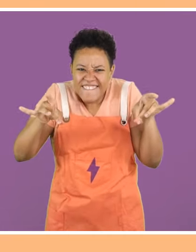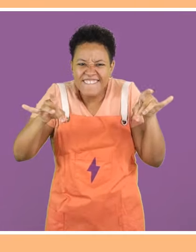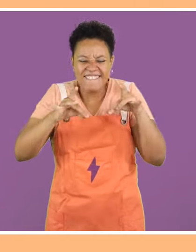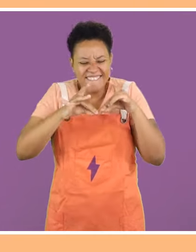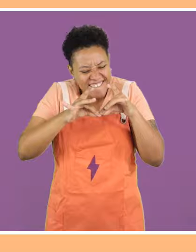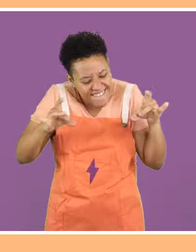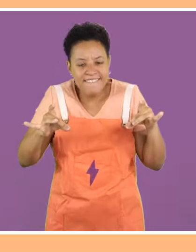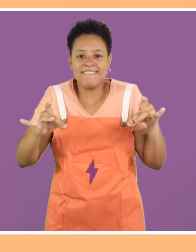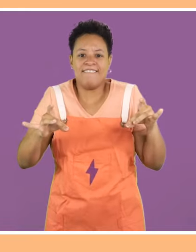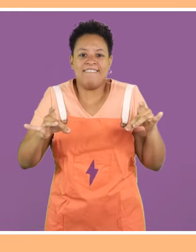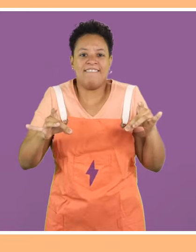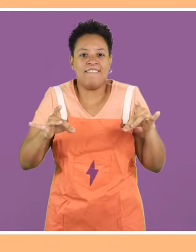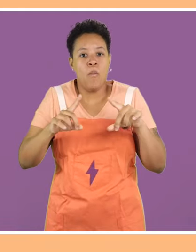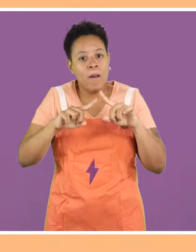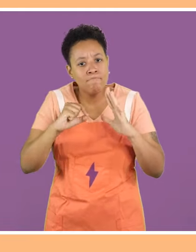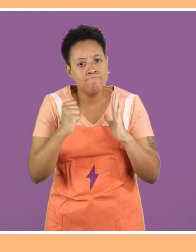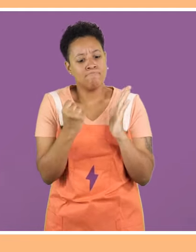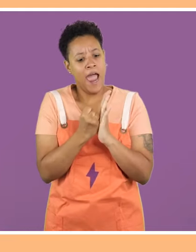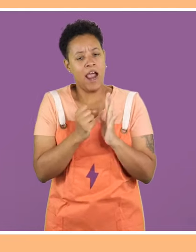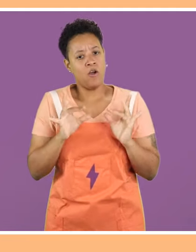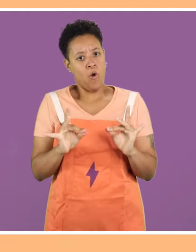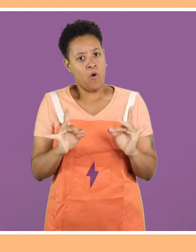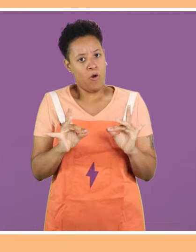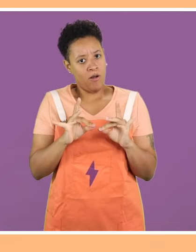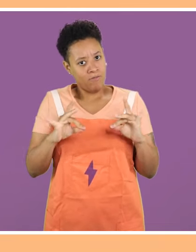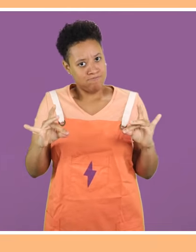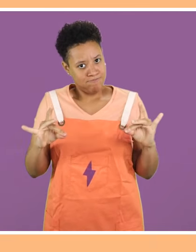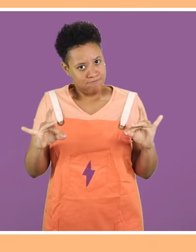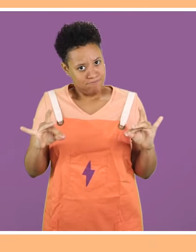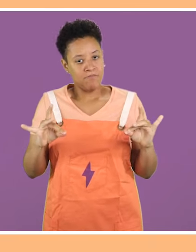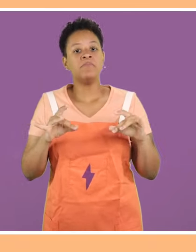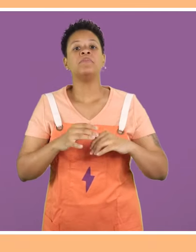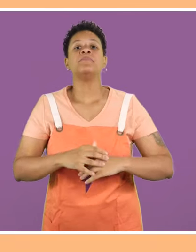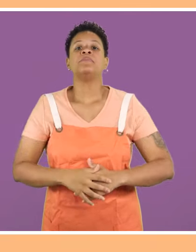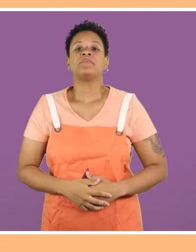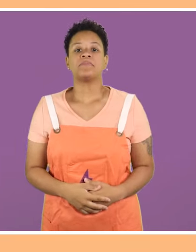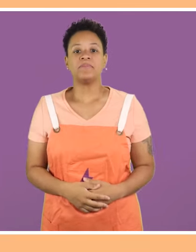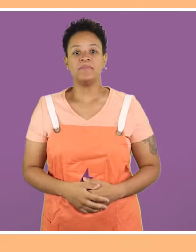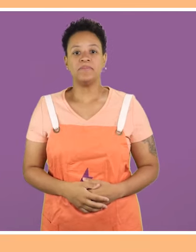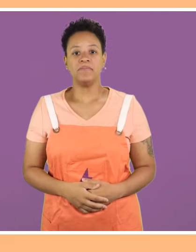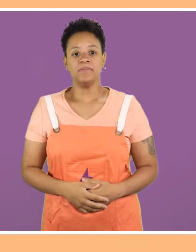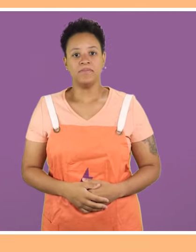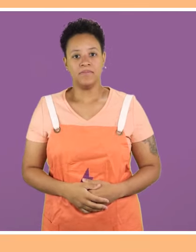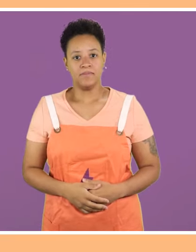Vinco é a marca que fica depois que a gente dobra um tecido ou um papel.